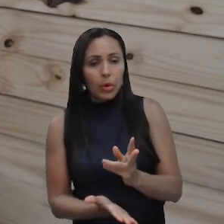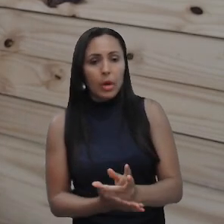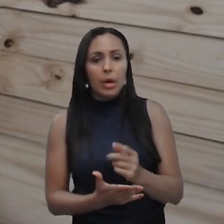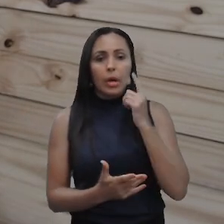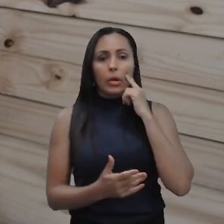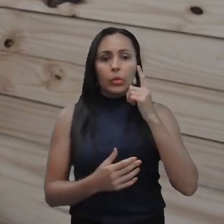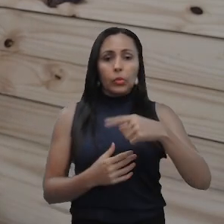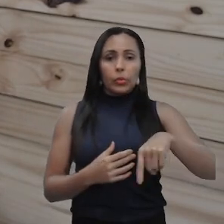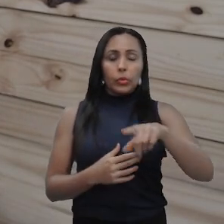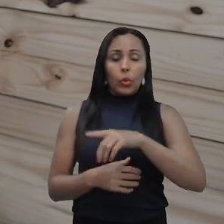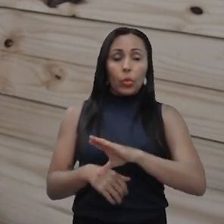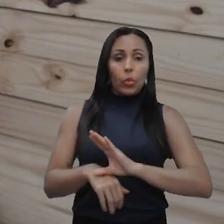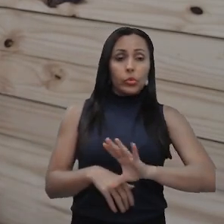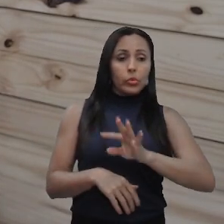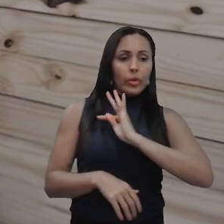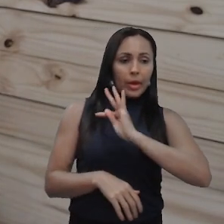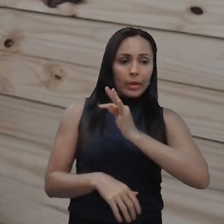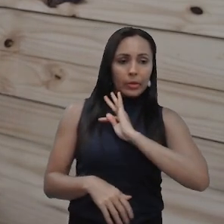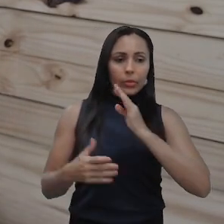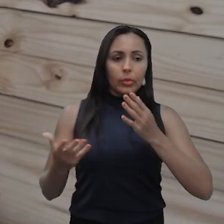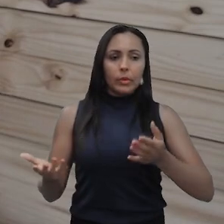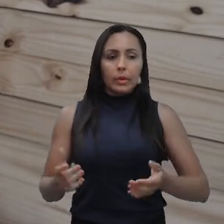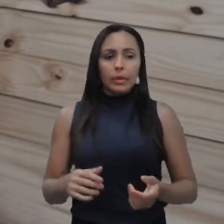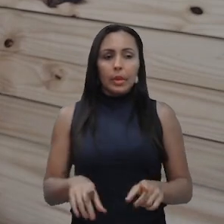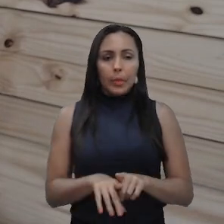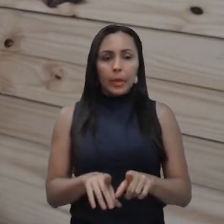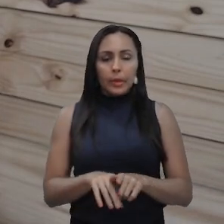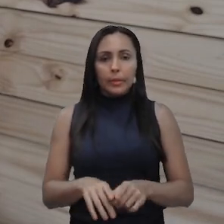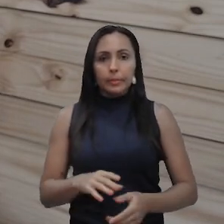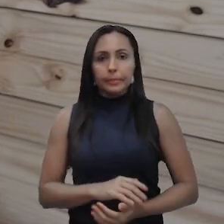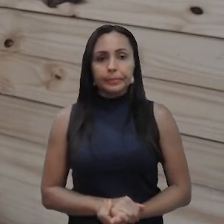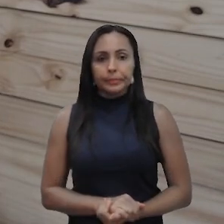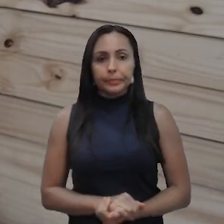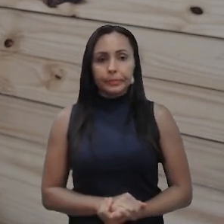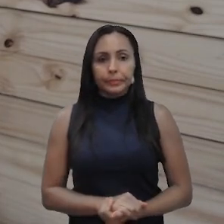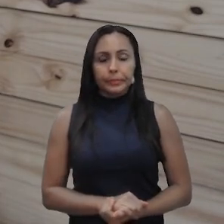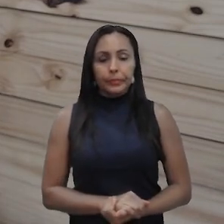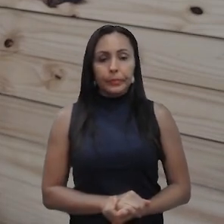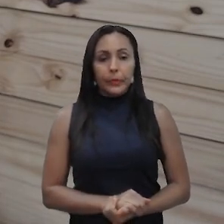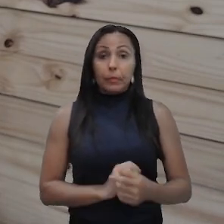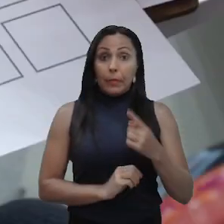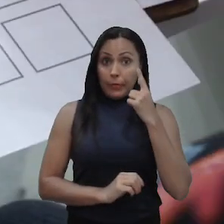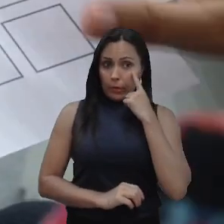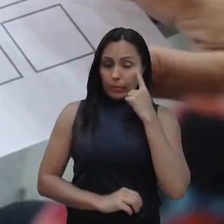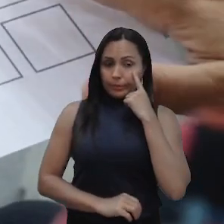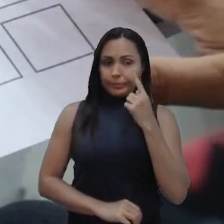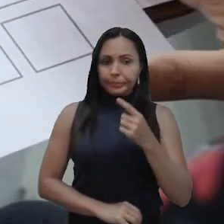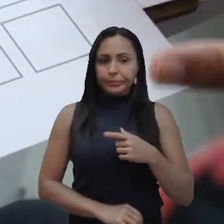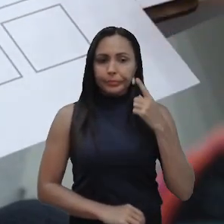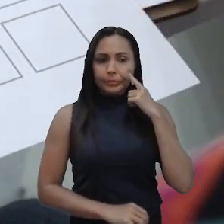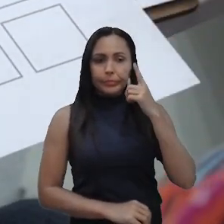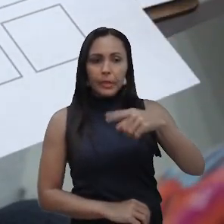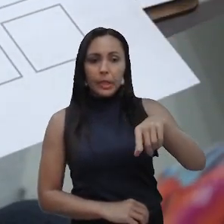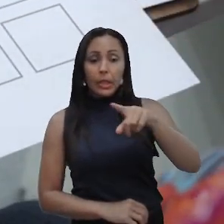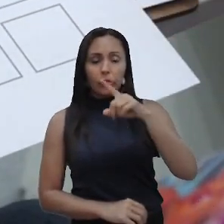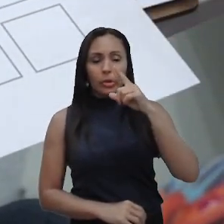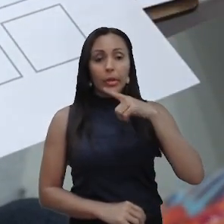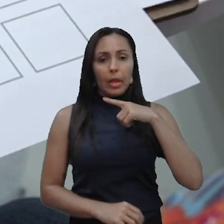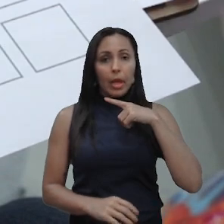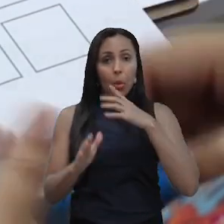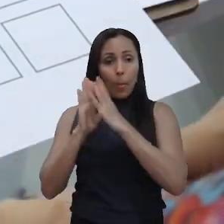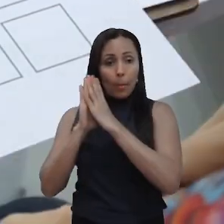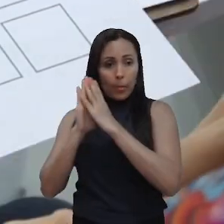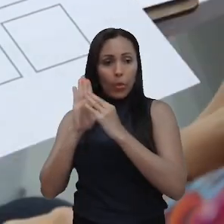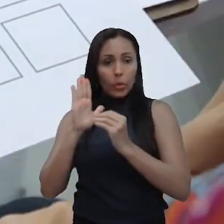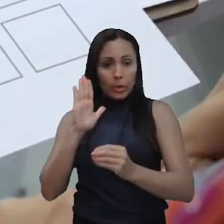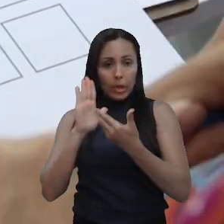muito crafts, né? Muito crafts, trago folhas, trago papéis. Mas vê só, aqui a gente tem um modelo básico